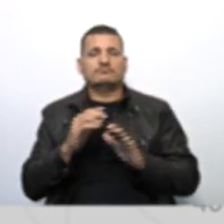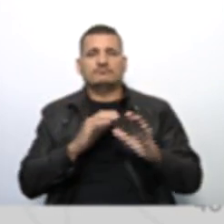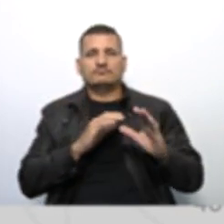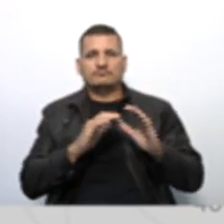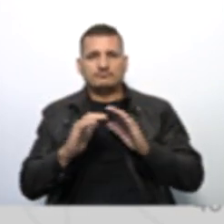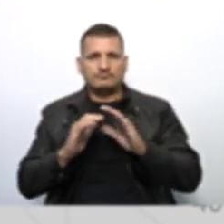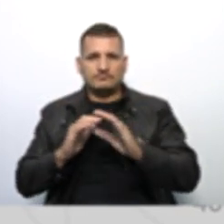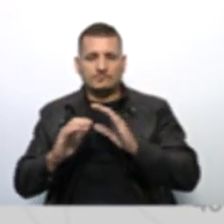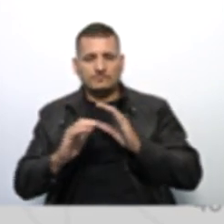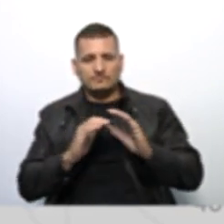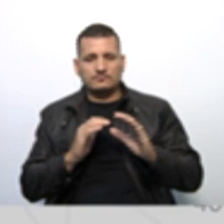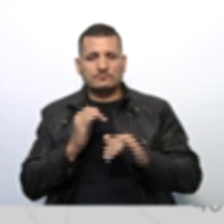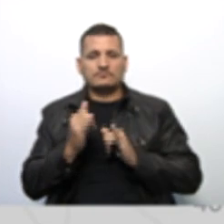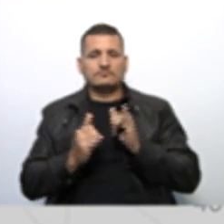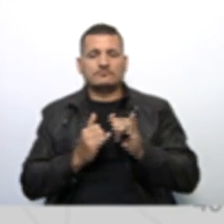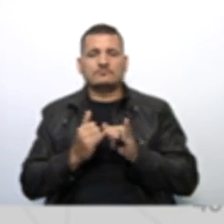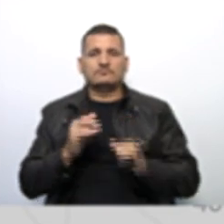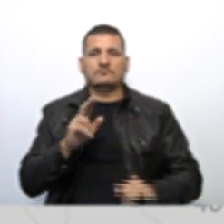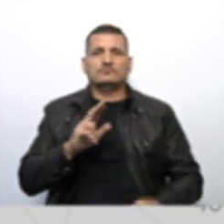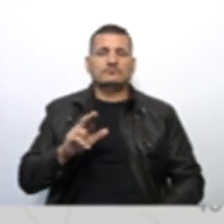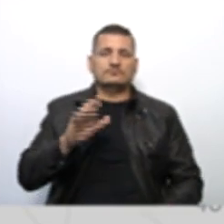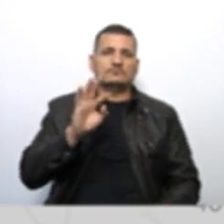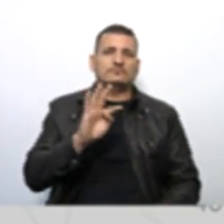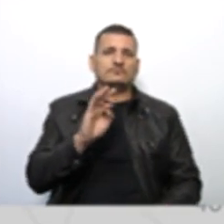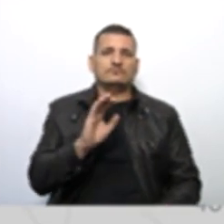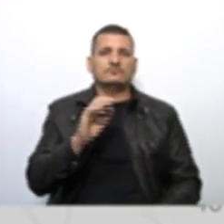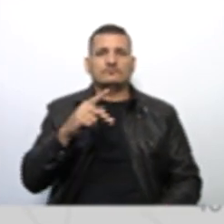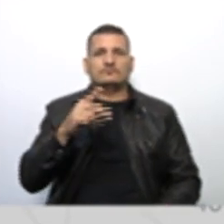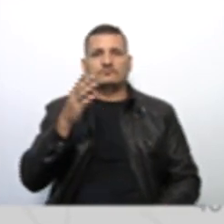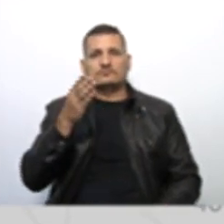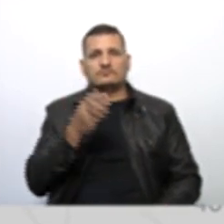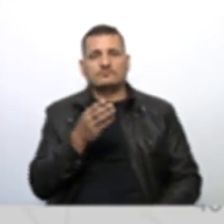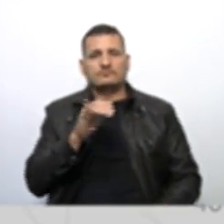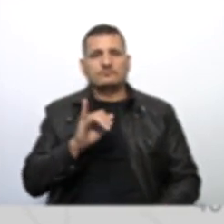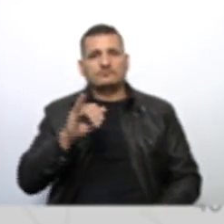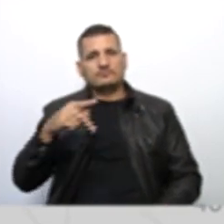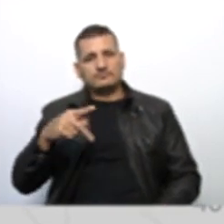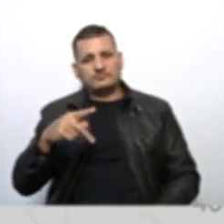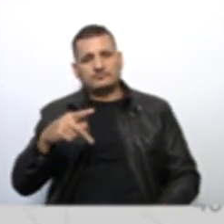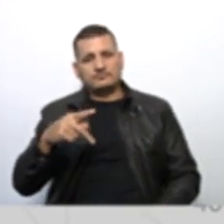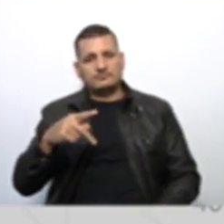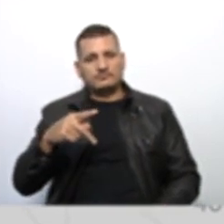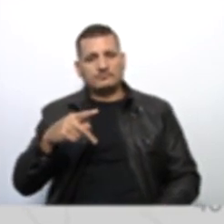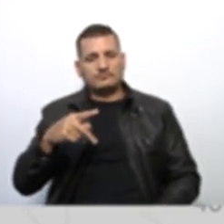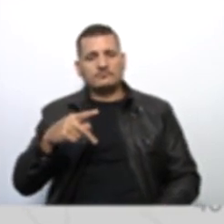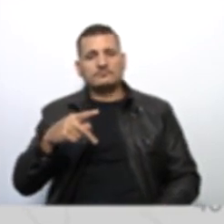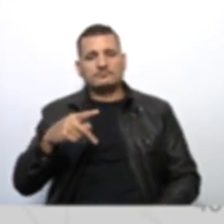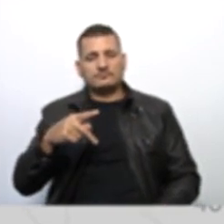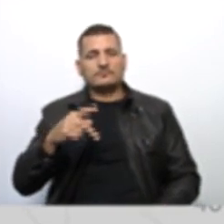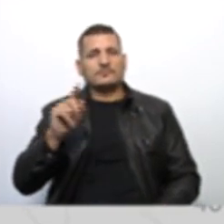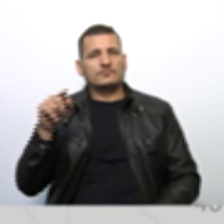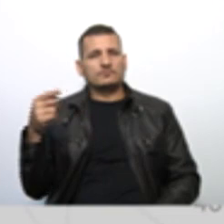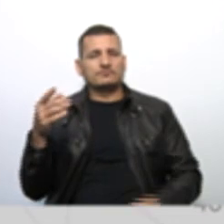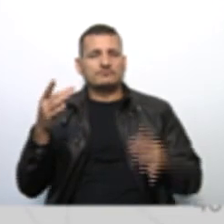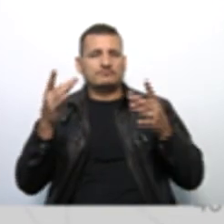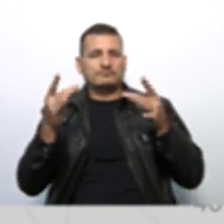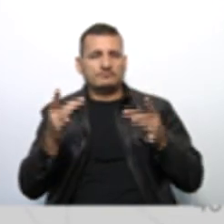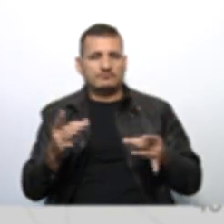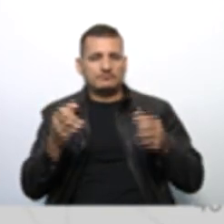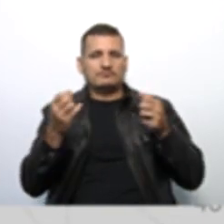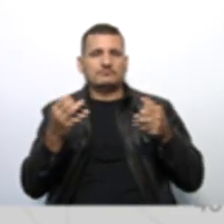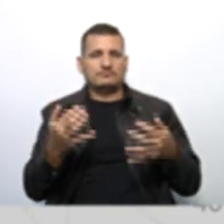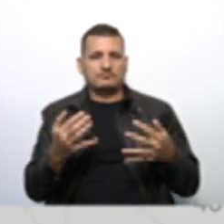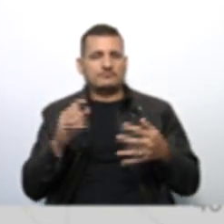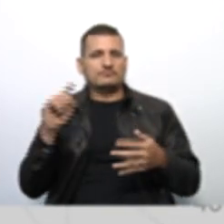a internet utiliza o protocolo TCP/IP, que nós vamos abranger mais detalhadamente na